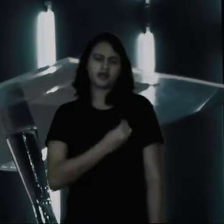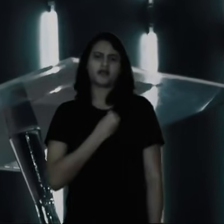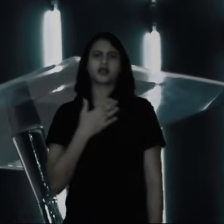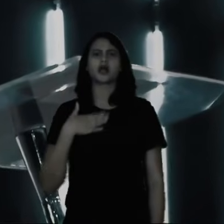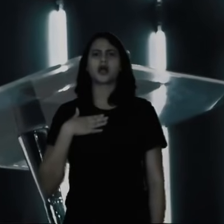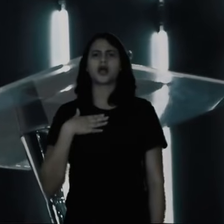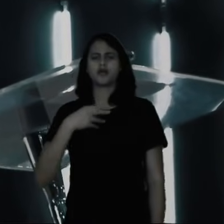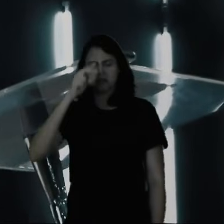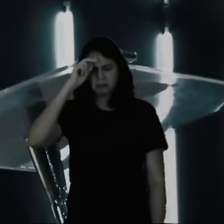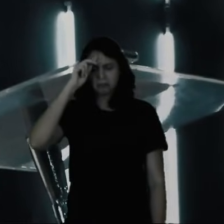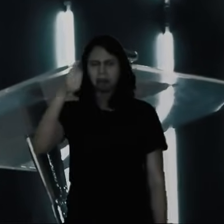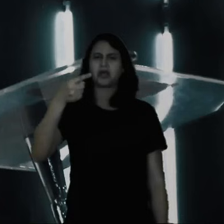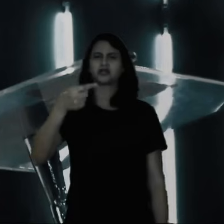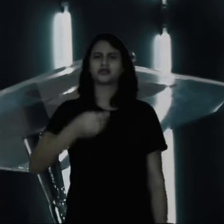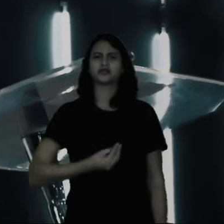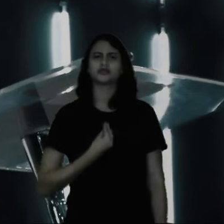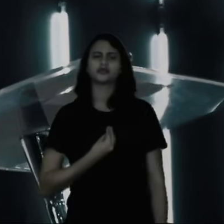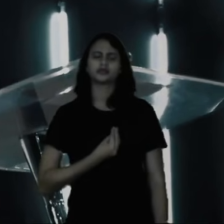a minha vida.